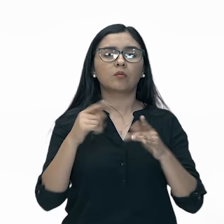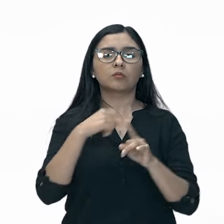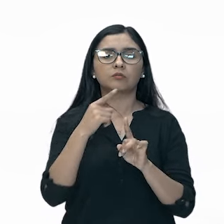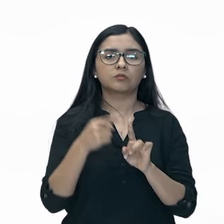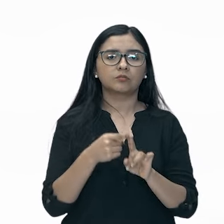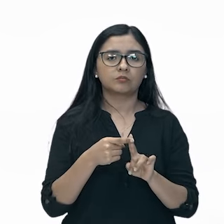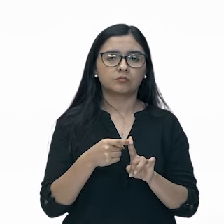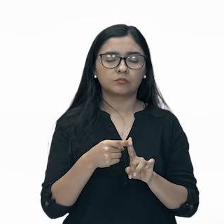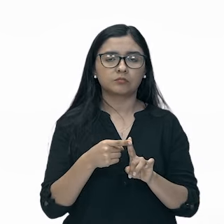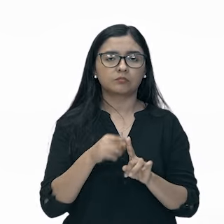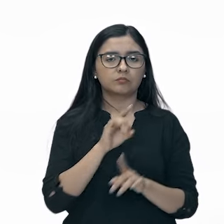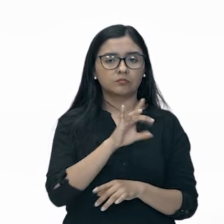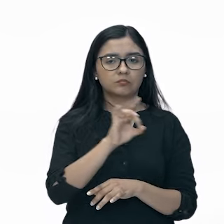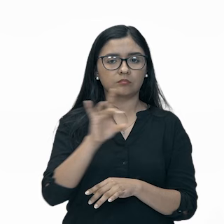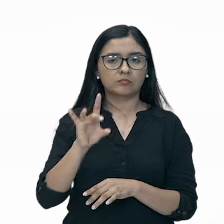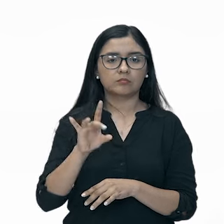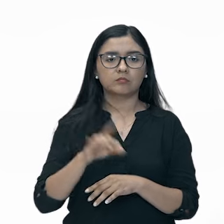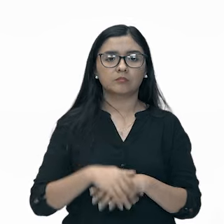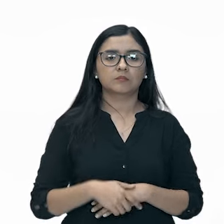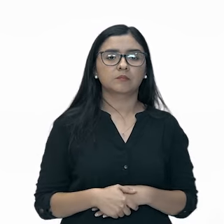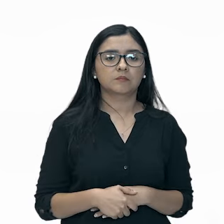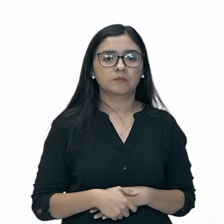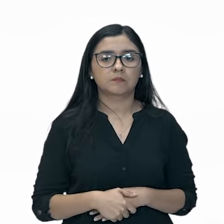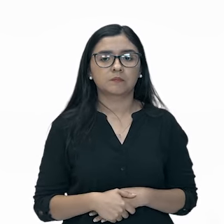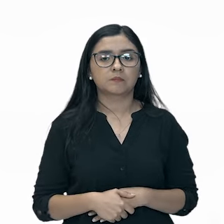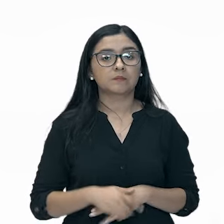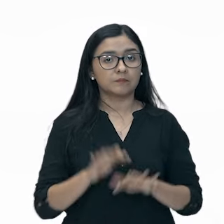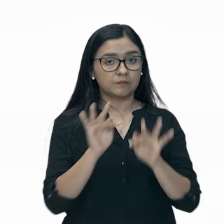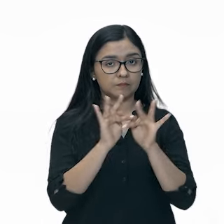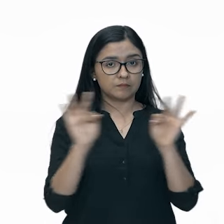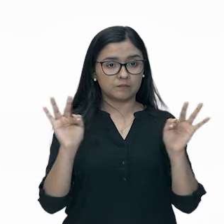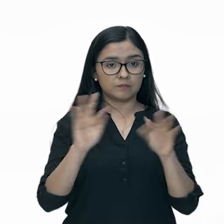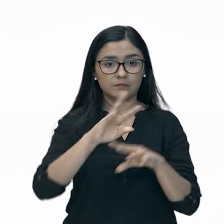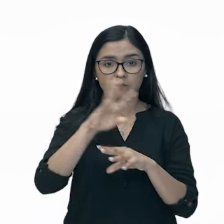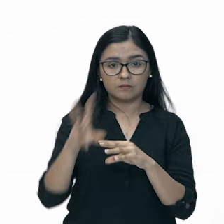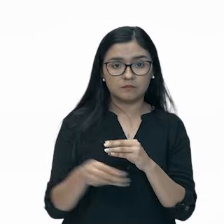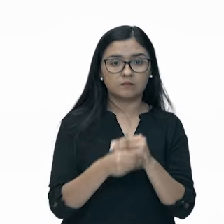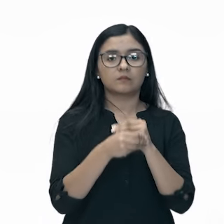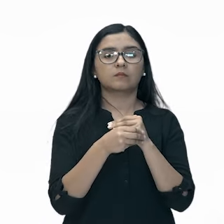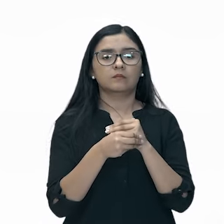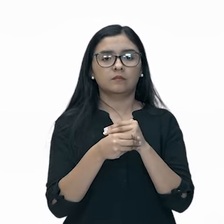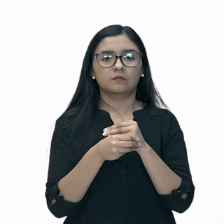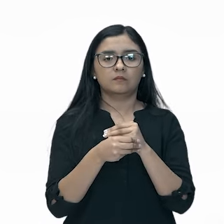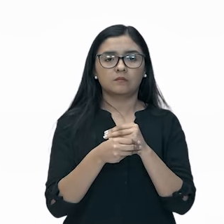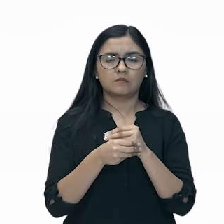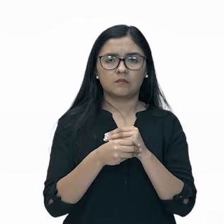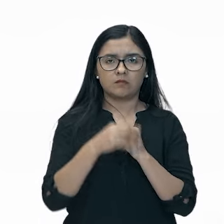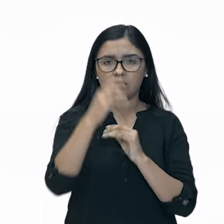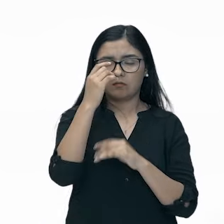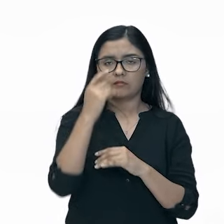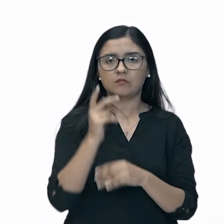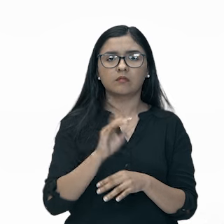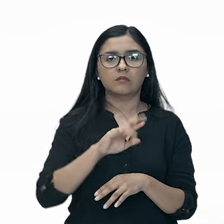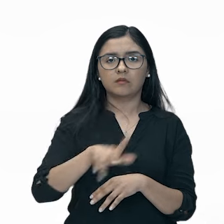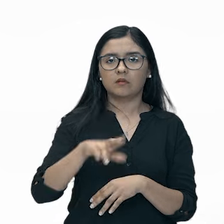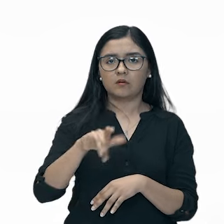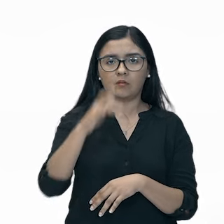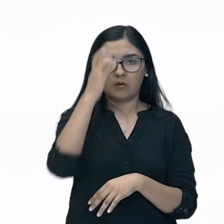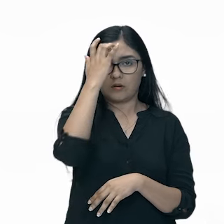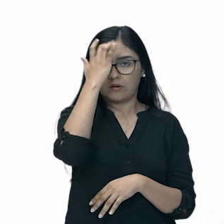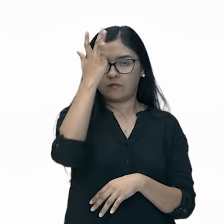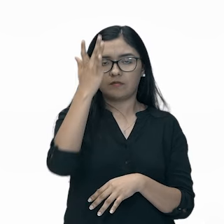e acrescento olha a frase dita aí ó e acrescento nem sempre é fácil tomar